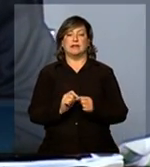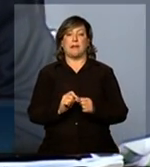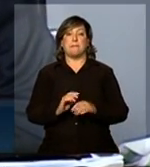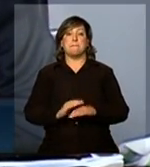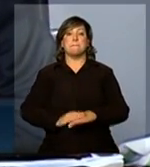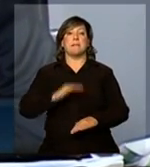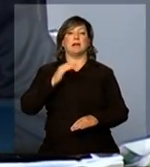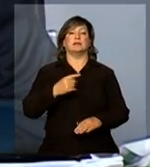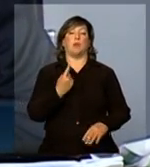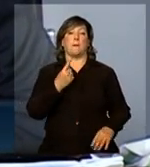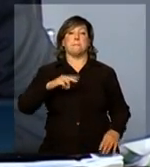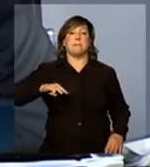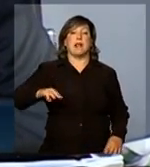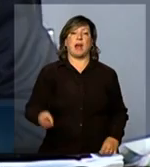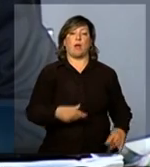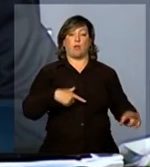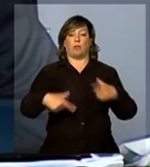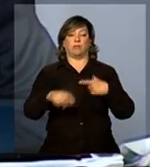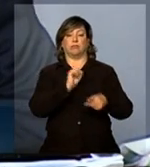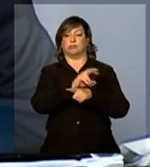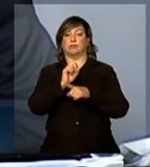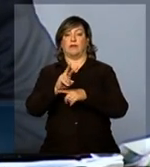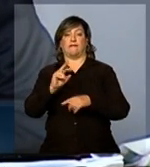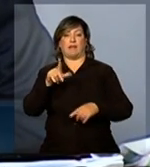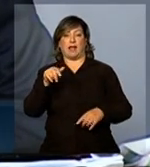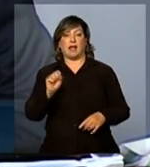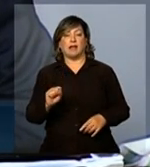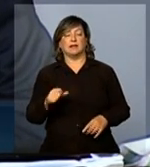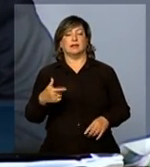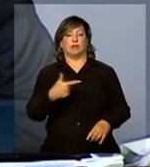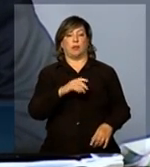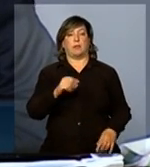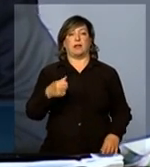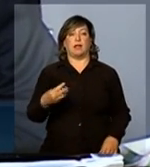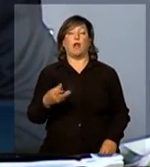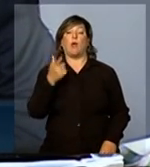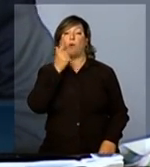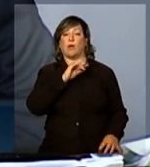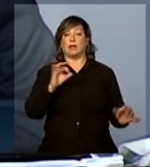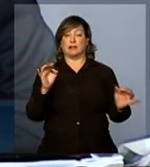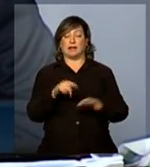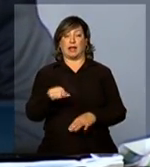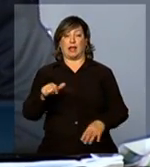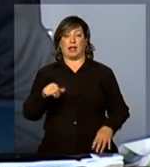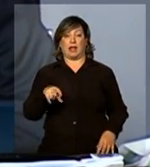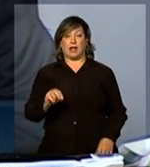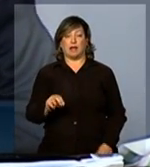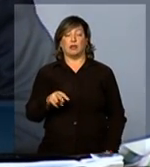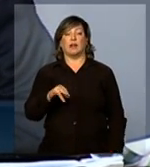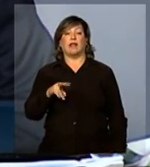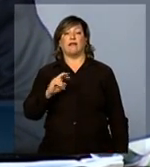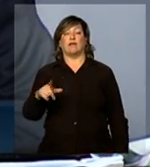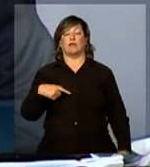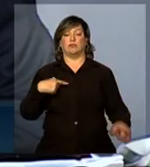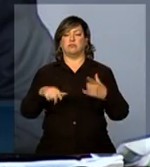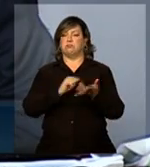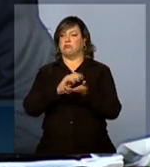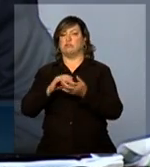de empregos em 2013 e conseguimos terminar o ano com o nível de desemprego